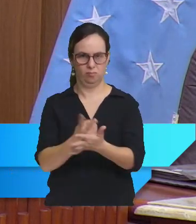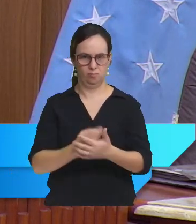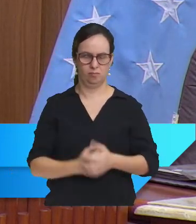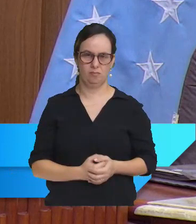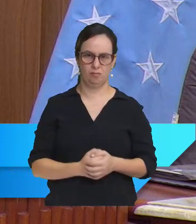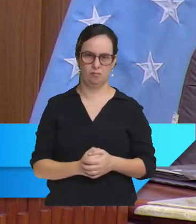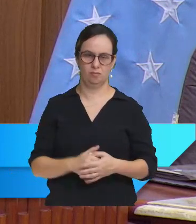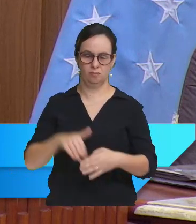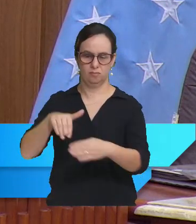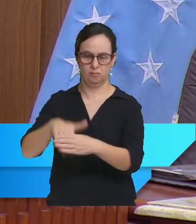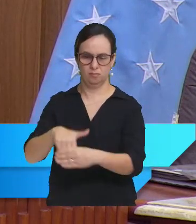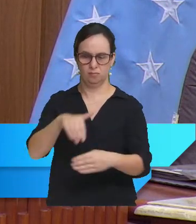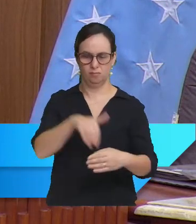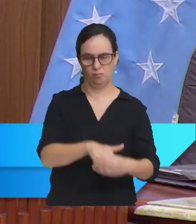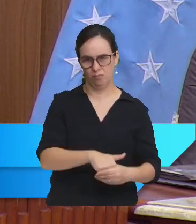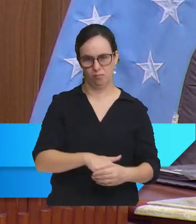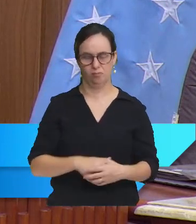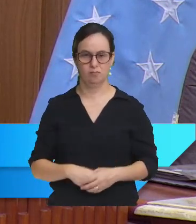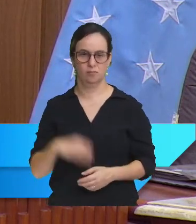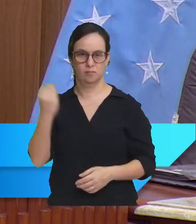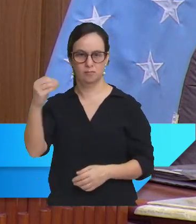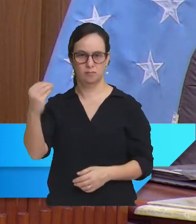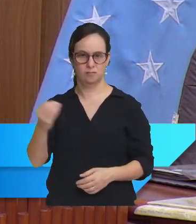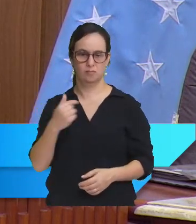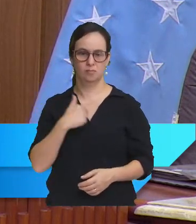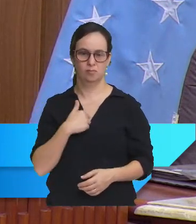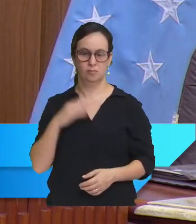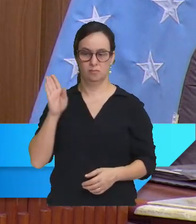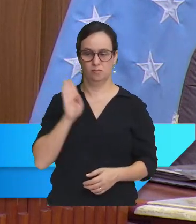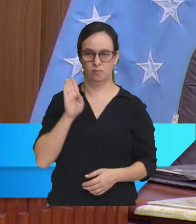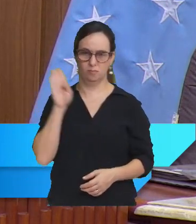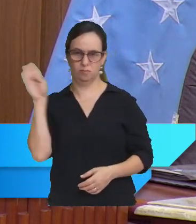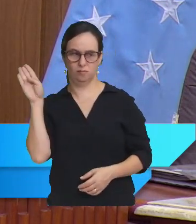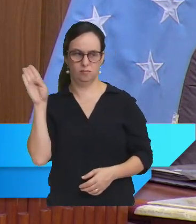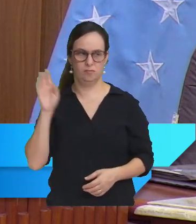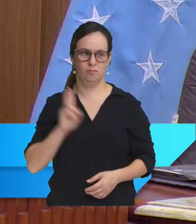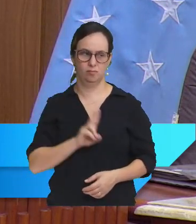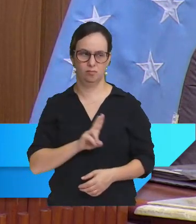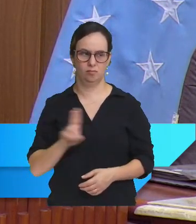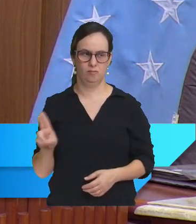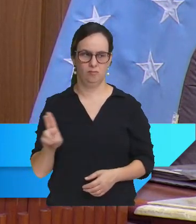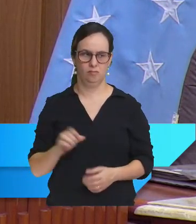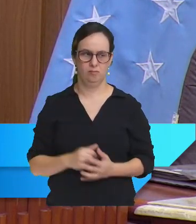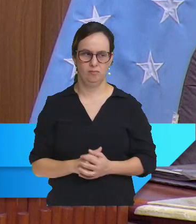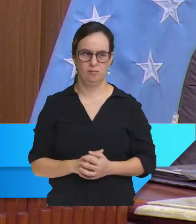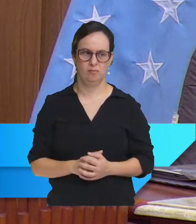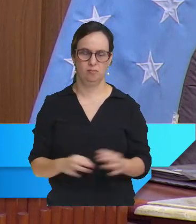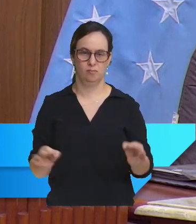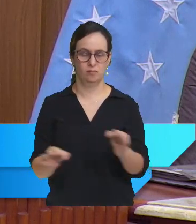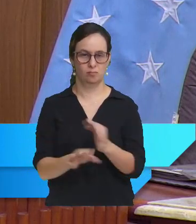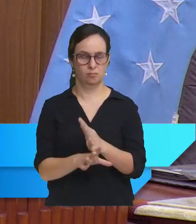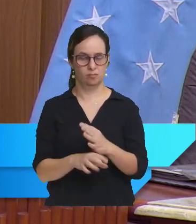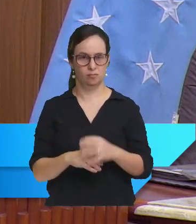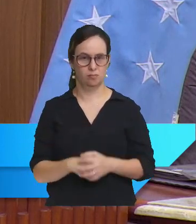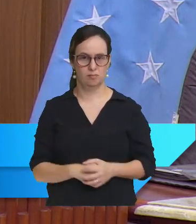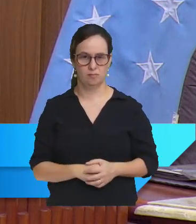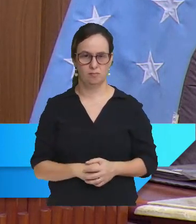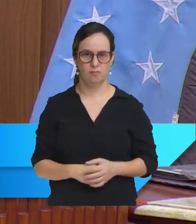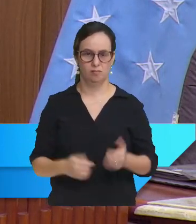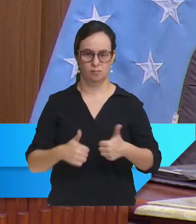a oportunidade de me candidatar e colocar o nome à disposição da população assisense e sair dessa